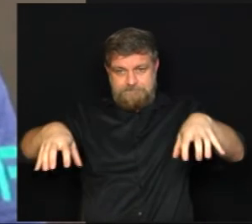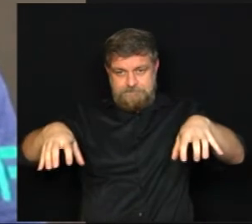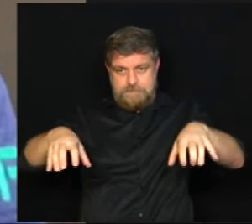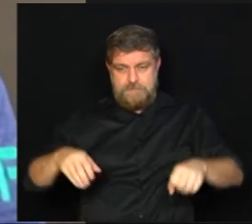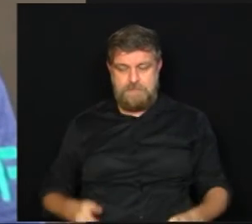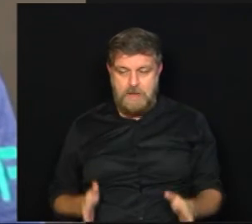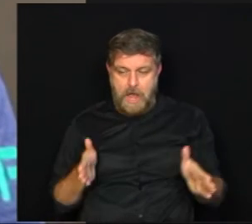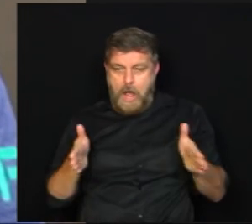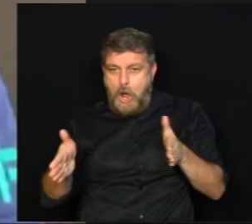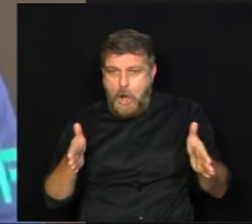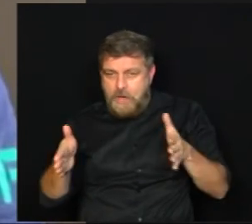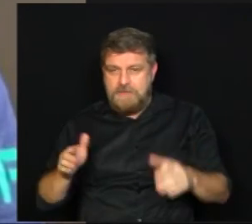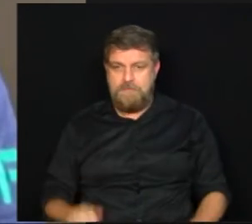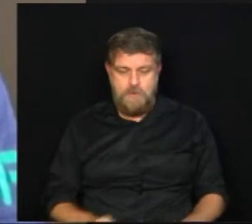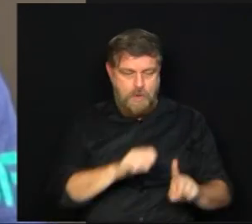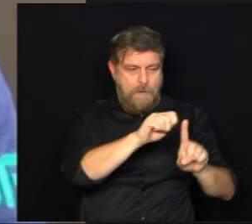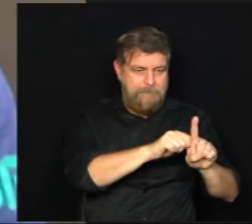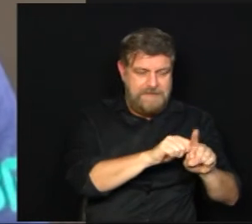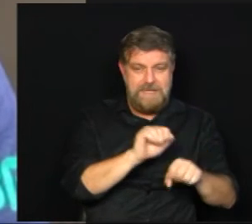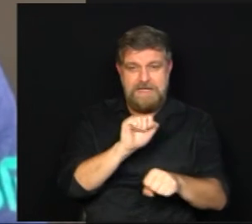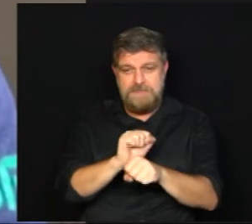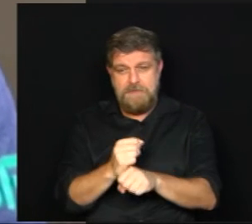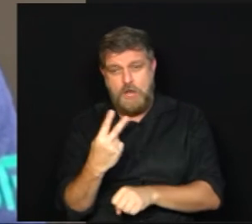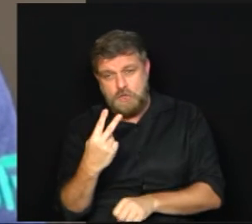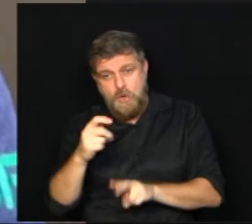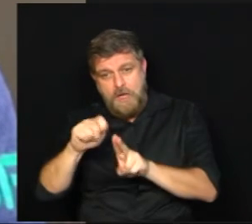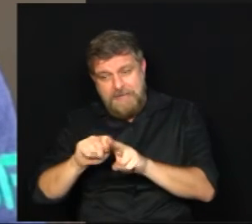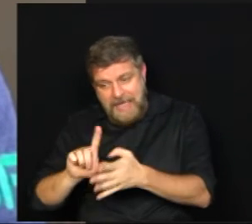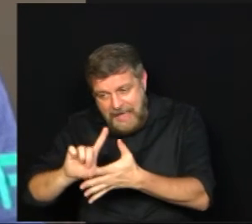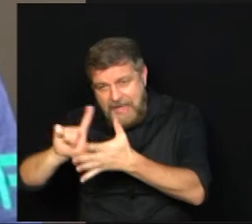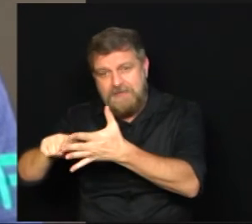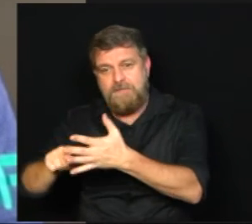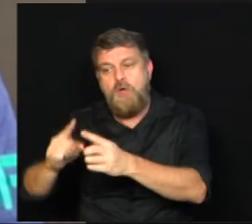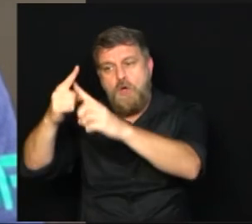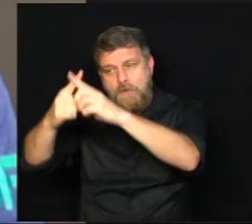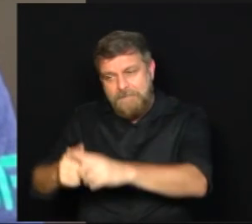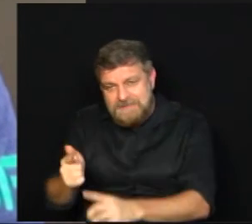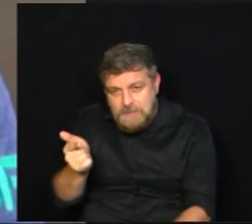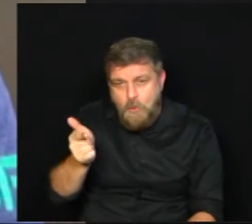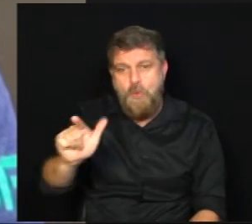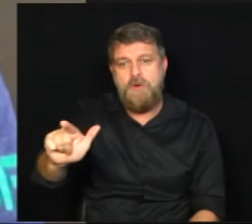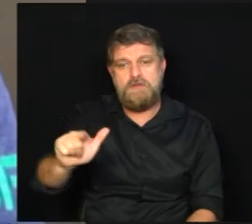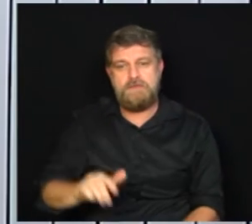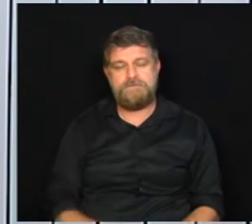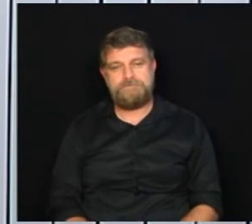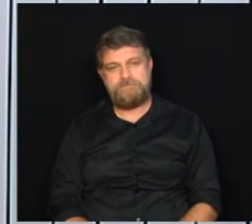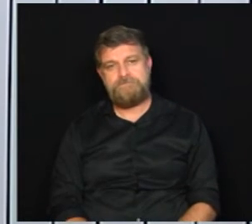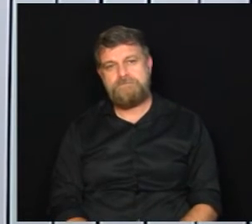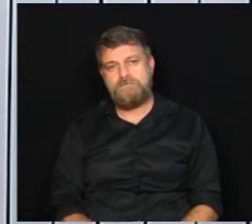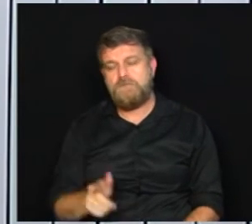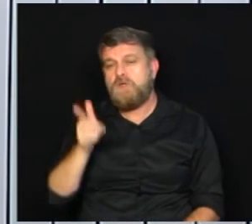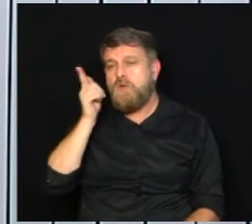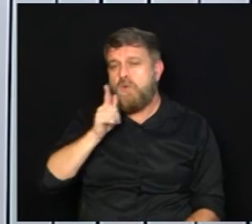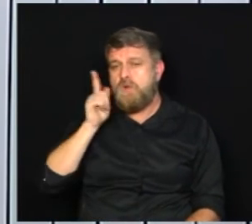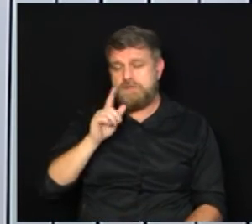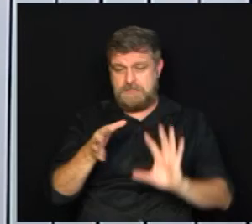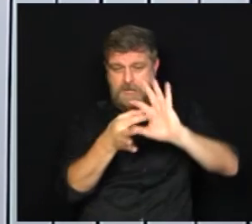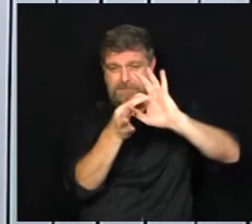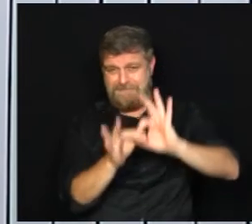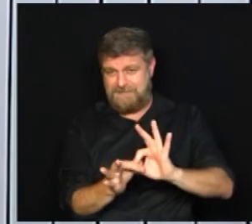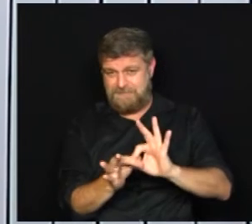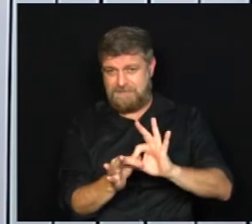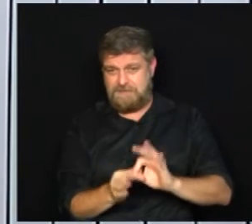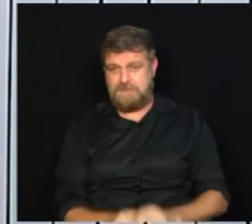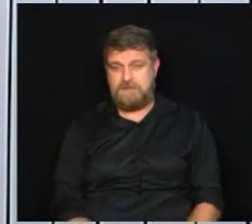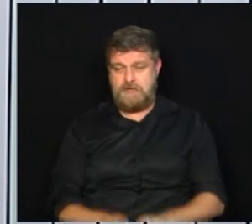uma competição no mês, uma daqui a 2 meses e por aí vai. Para você conseguir chegar aos Jogos Olímpicos de